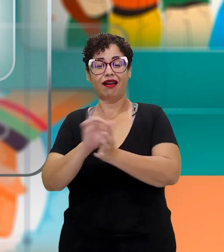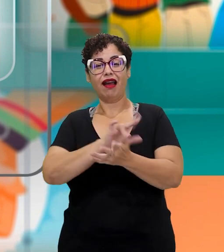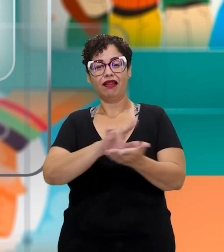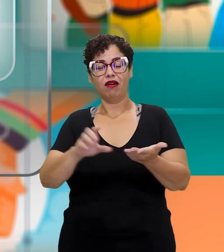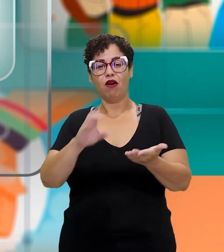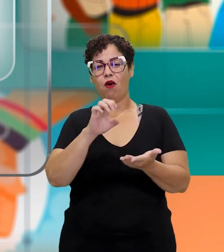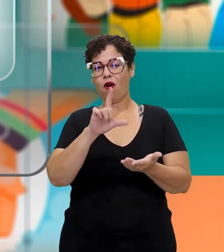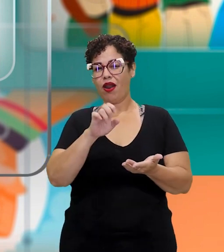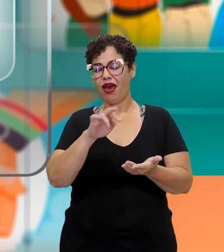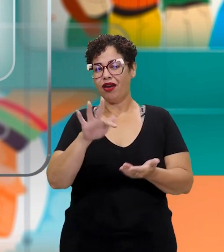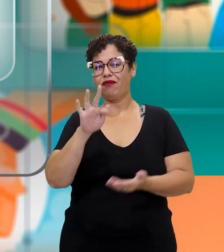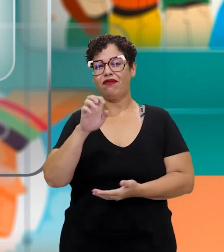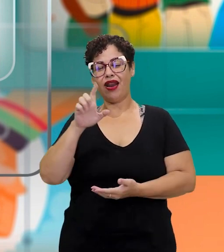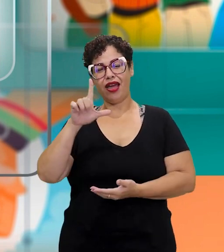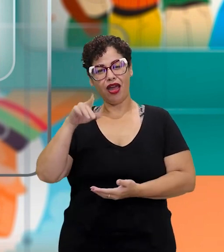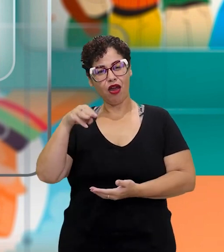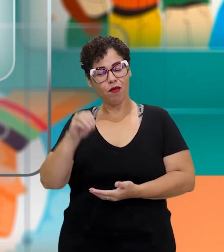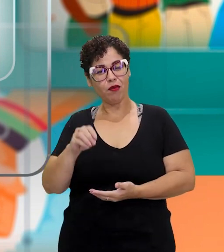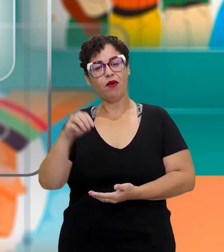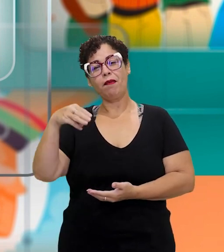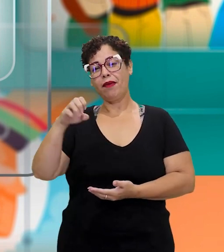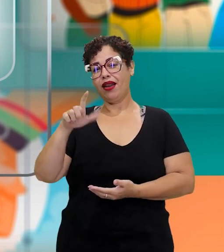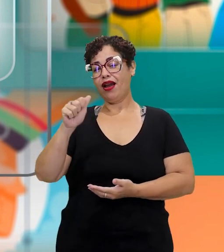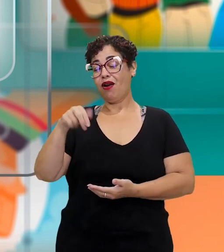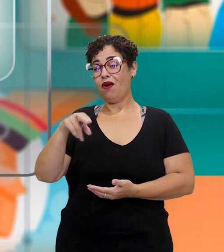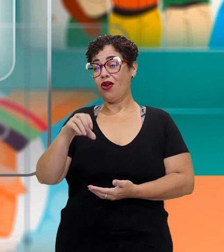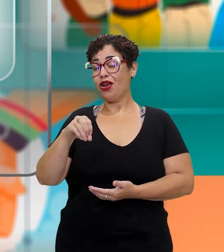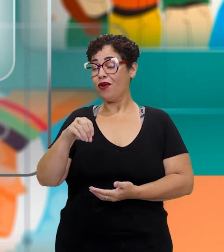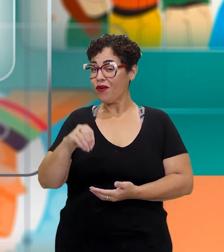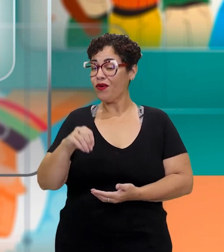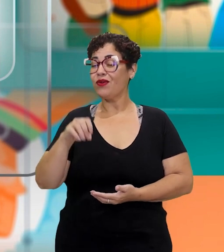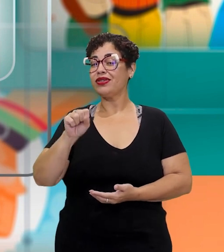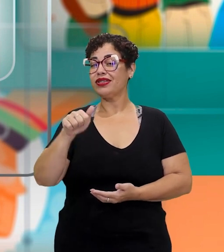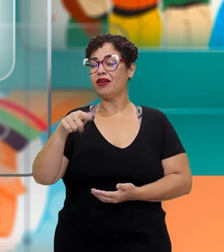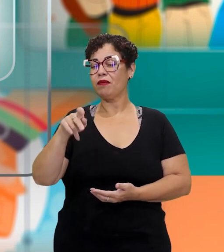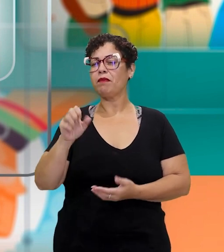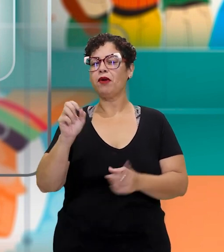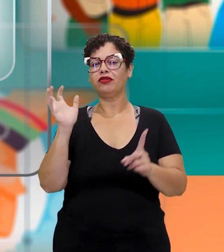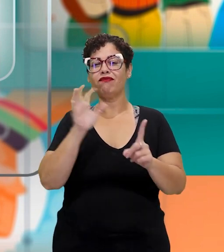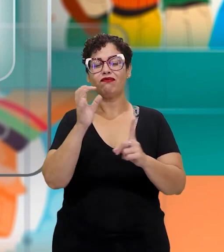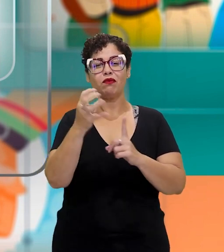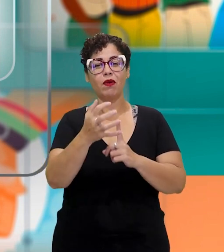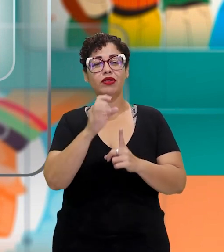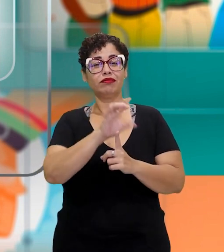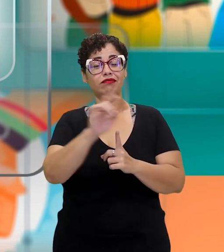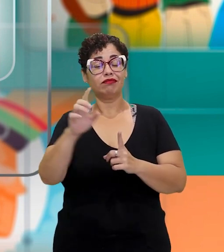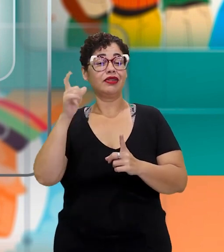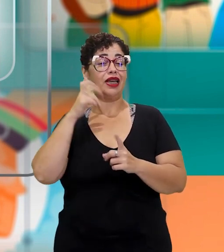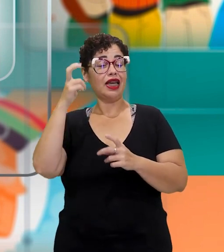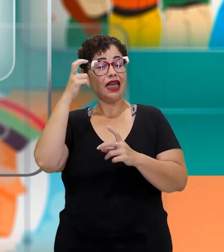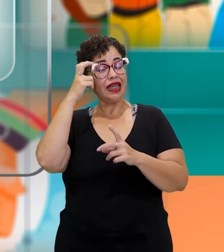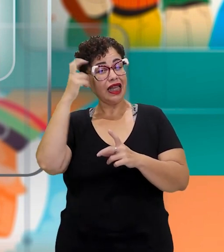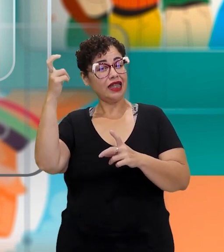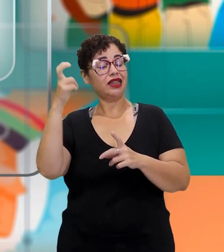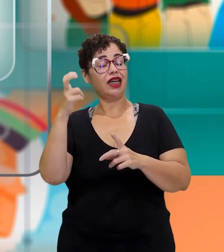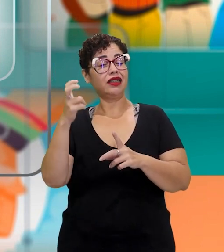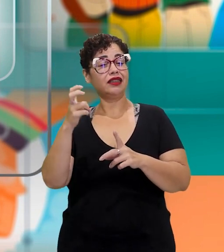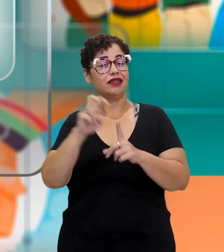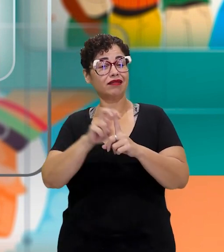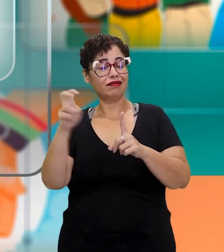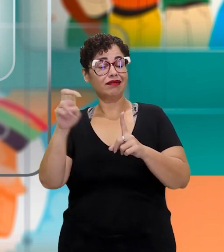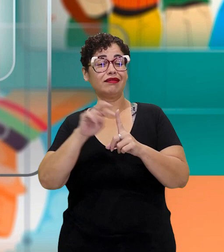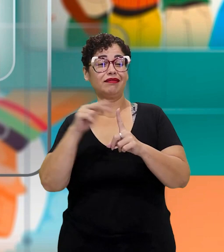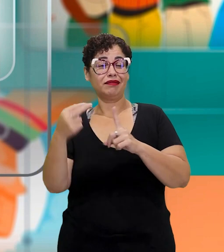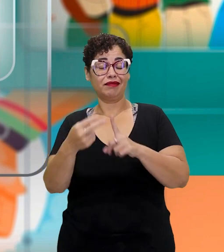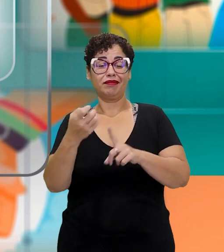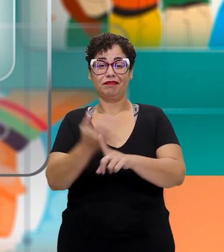temperamento, colérico, fleumático, melancólico e sanguíneo, podem influenciar o desenvolvimento da inteligência